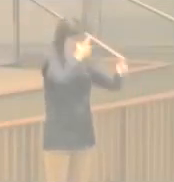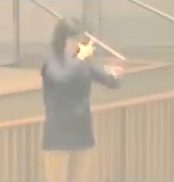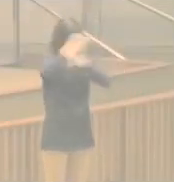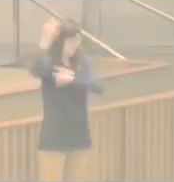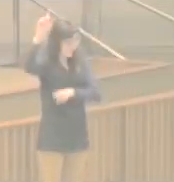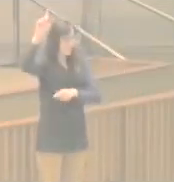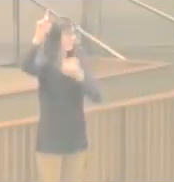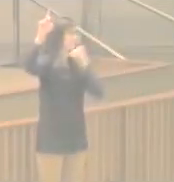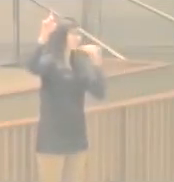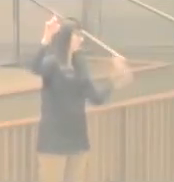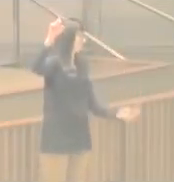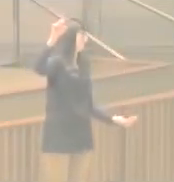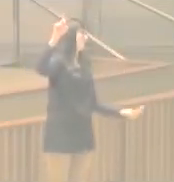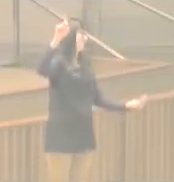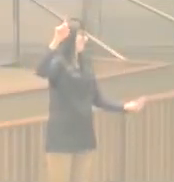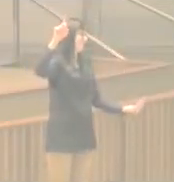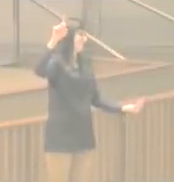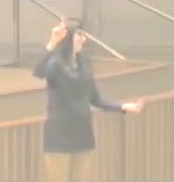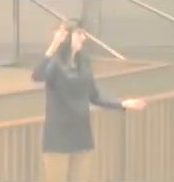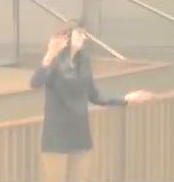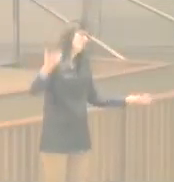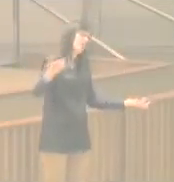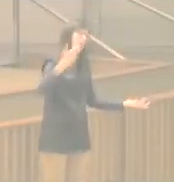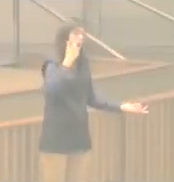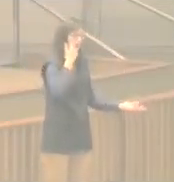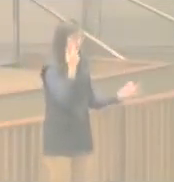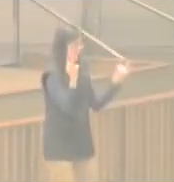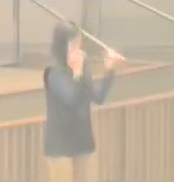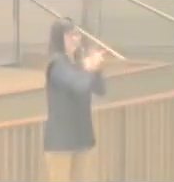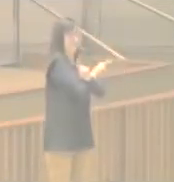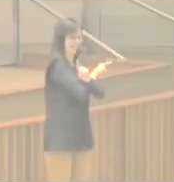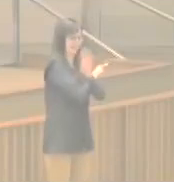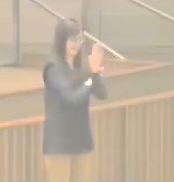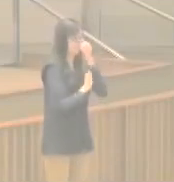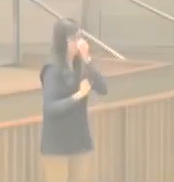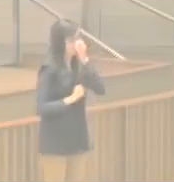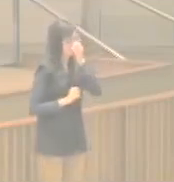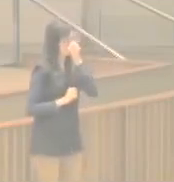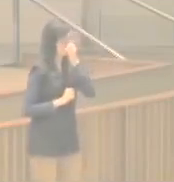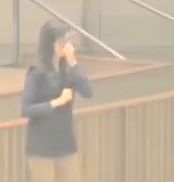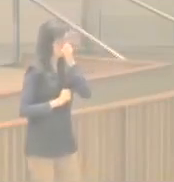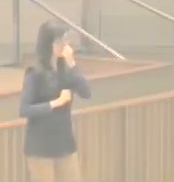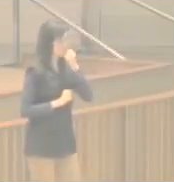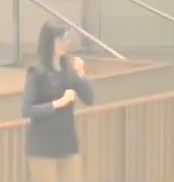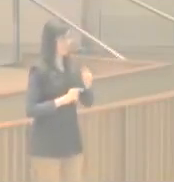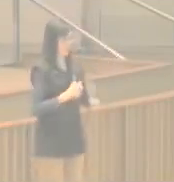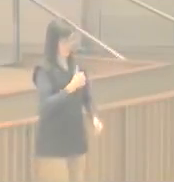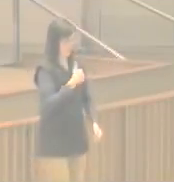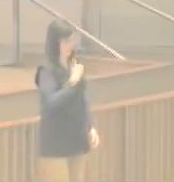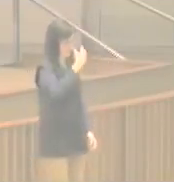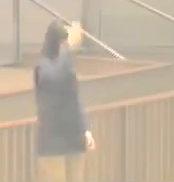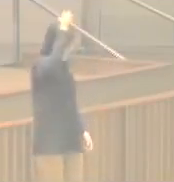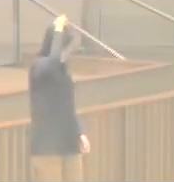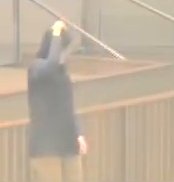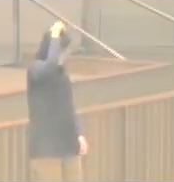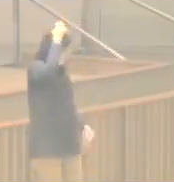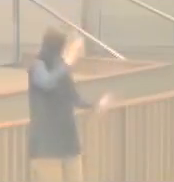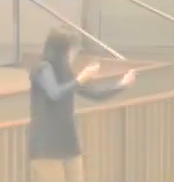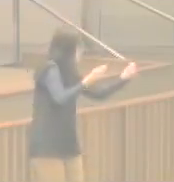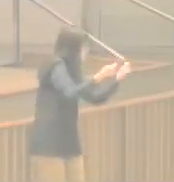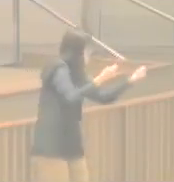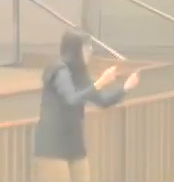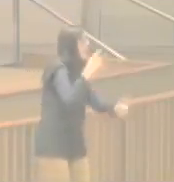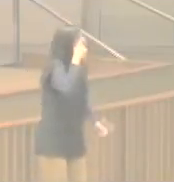batalha. E aí olha só a ironia. A ironia foi que tudo quanto o profeta